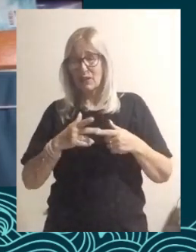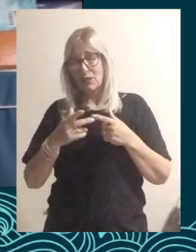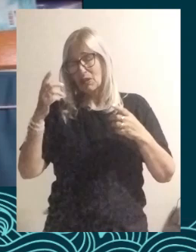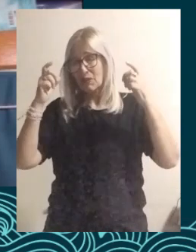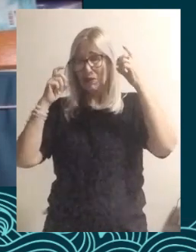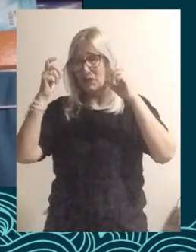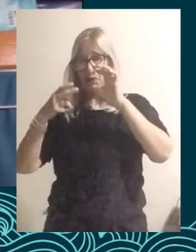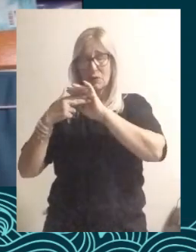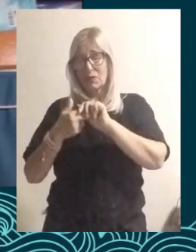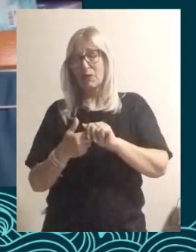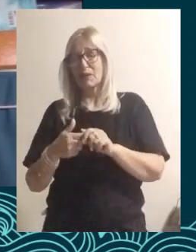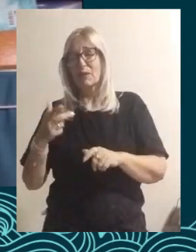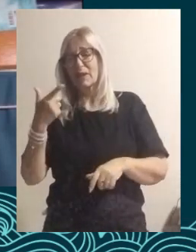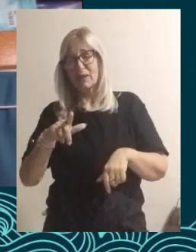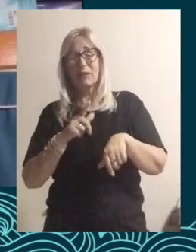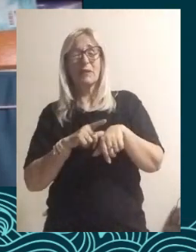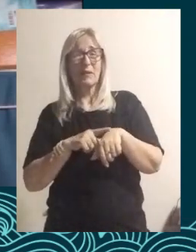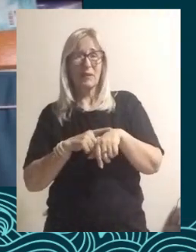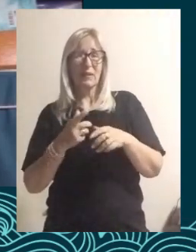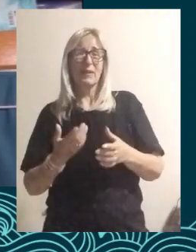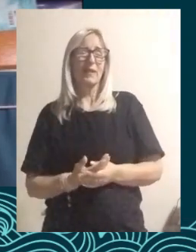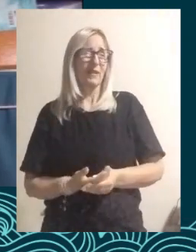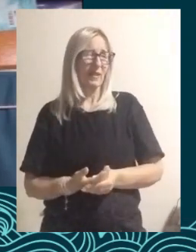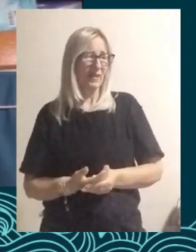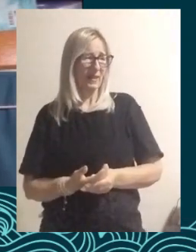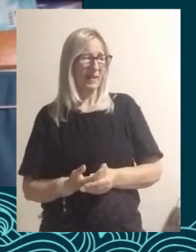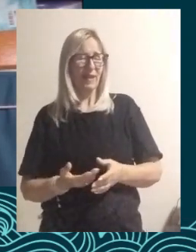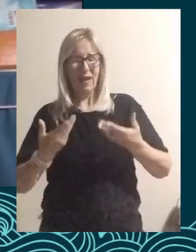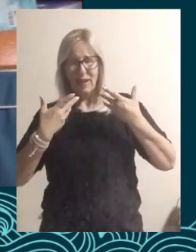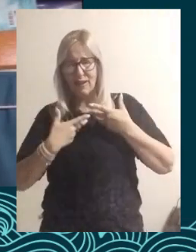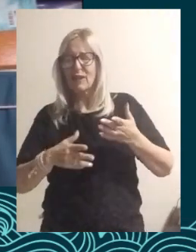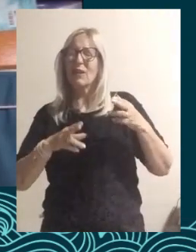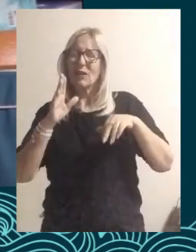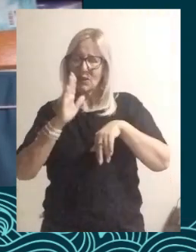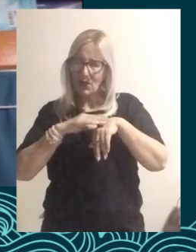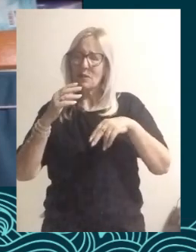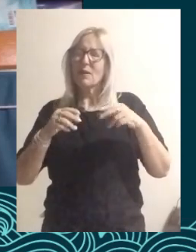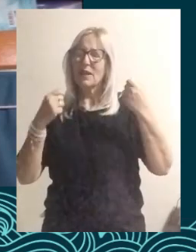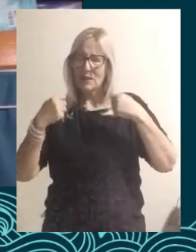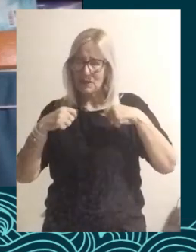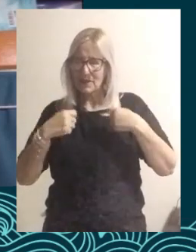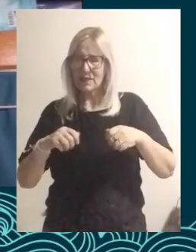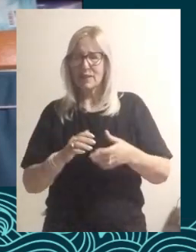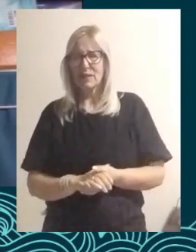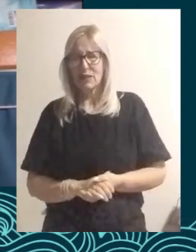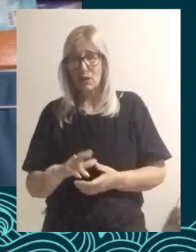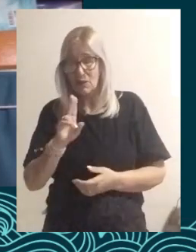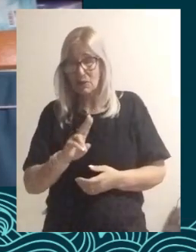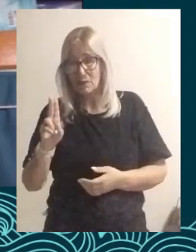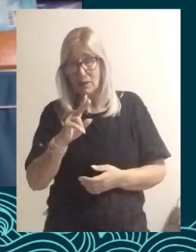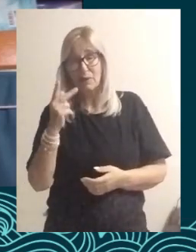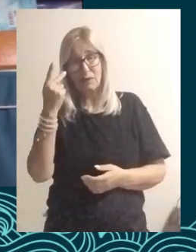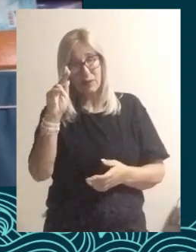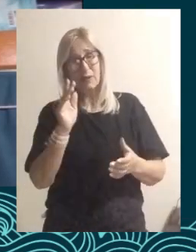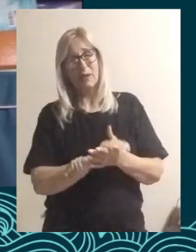Ocupa esse seu tempo com as coisas que você gosta. Não se preocupe, a tempestade vai vir de novo em algum momento. Então, aproveita para descansar, dorme mais se você